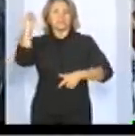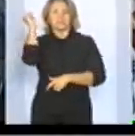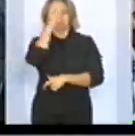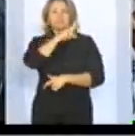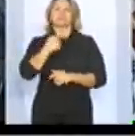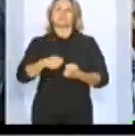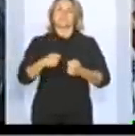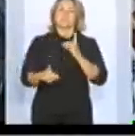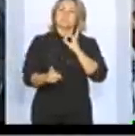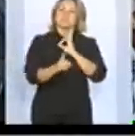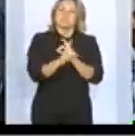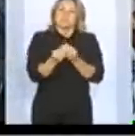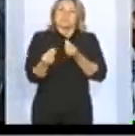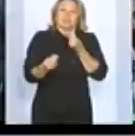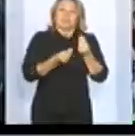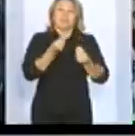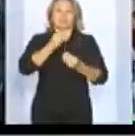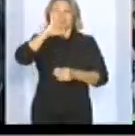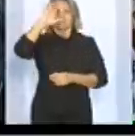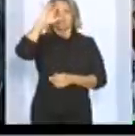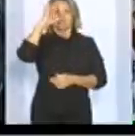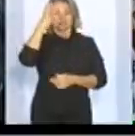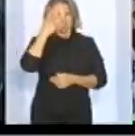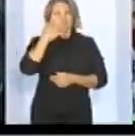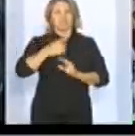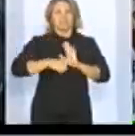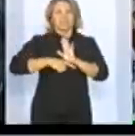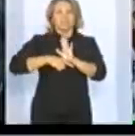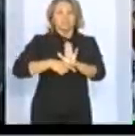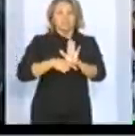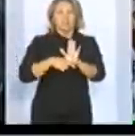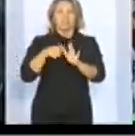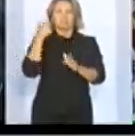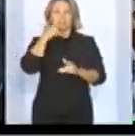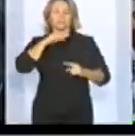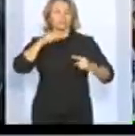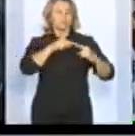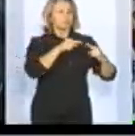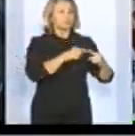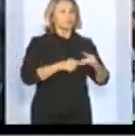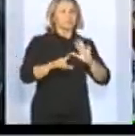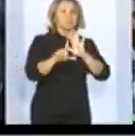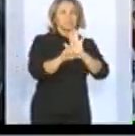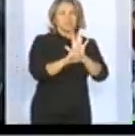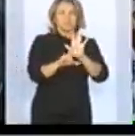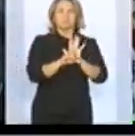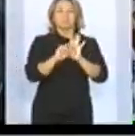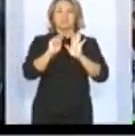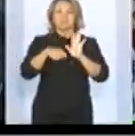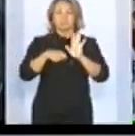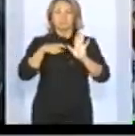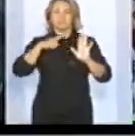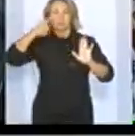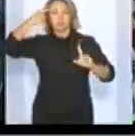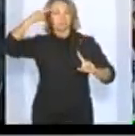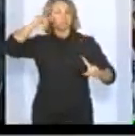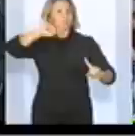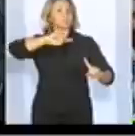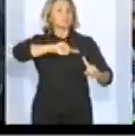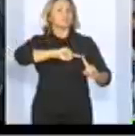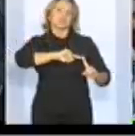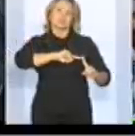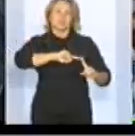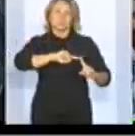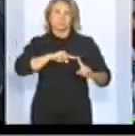precisa encontrar uma forma de dar assimetria a uma lei que veio com um objetivo e que